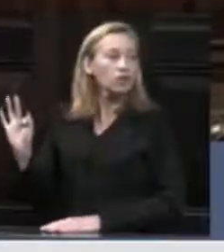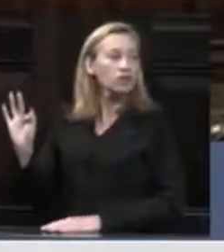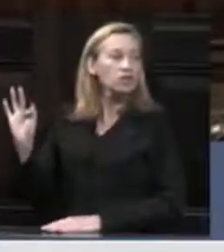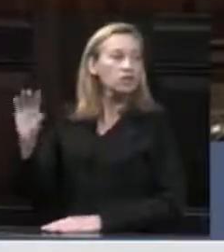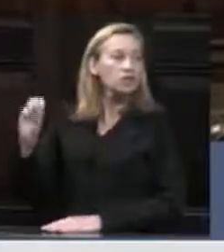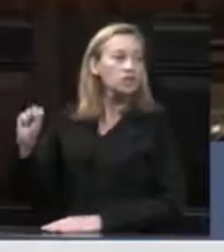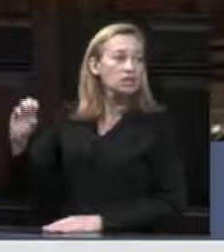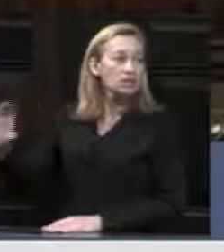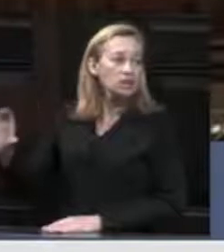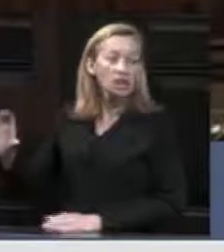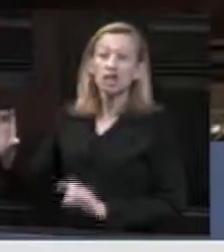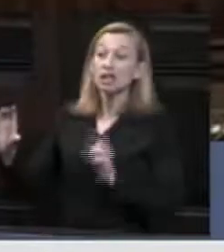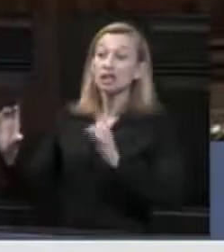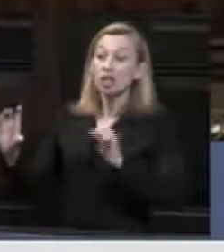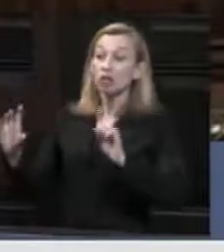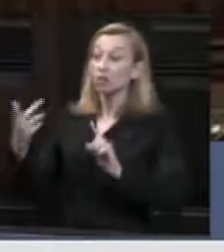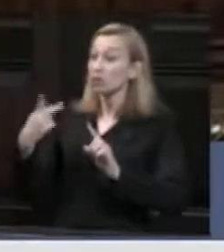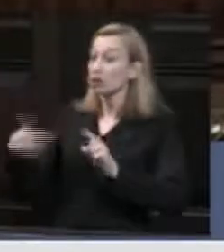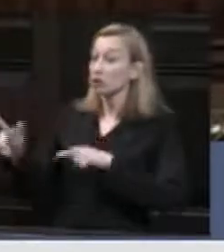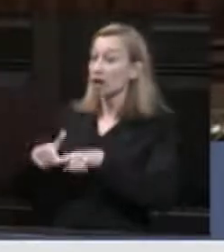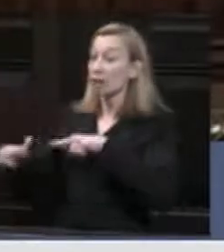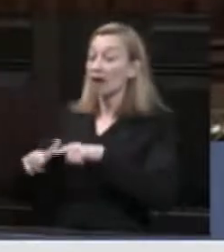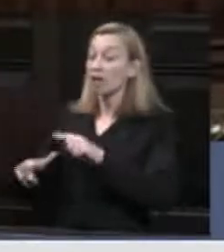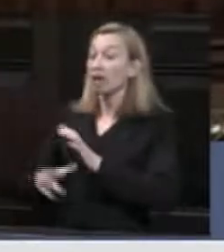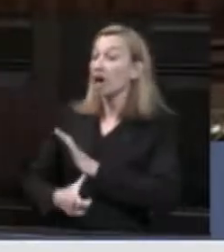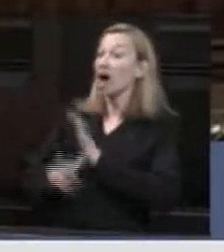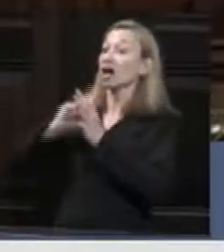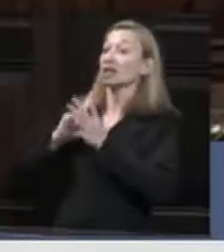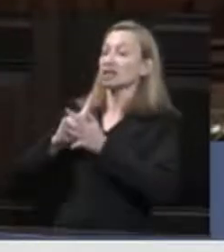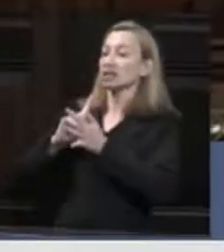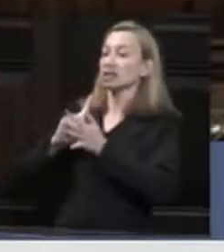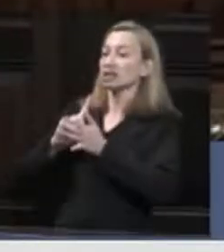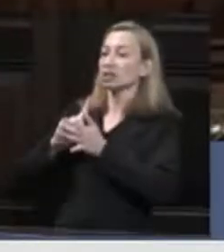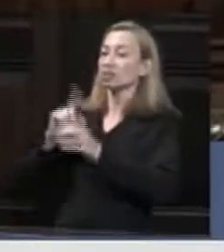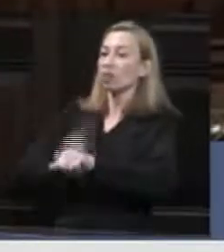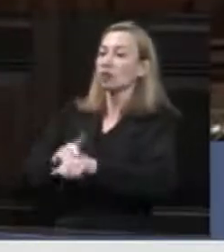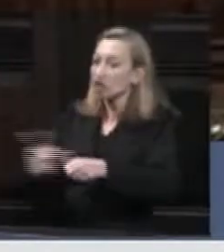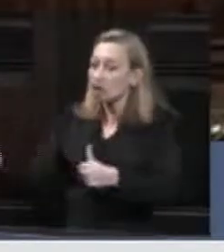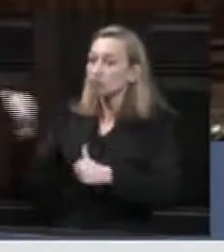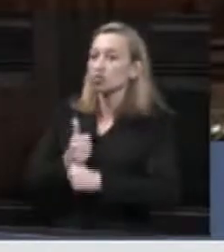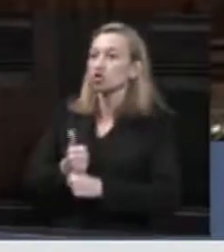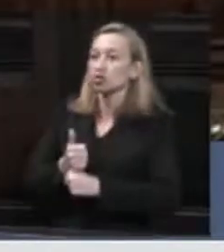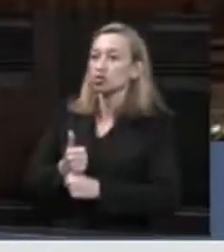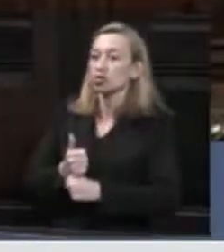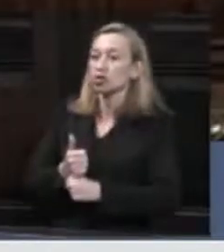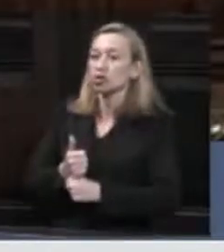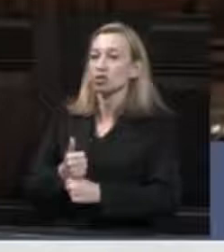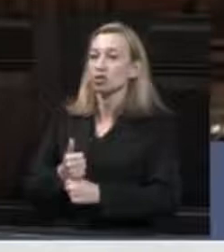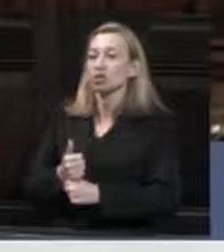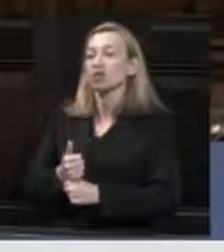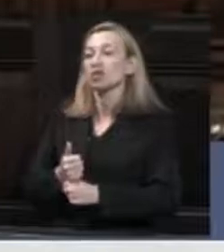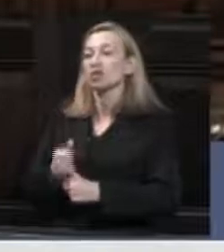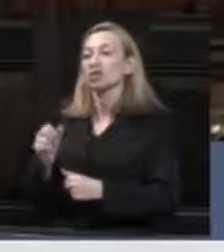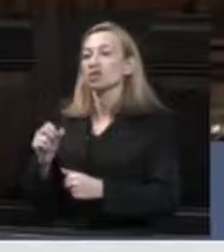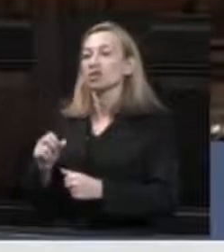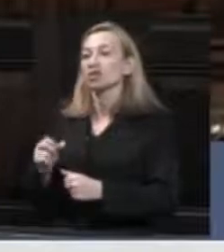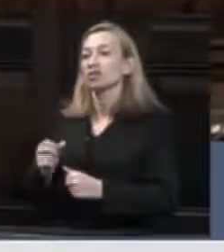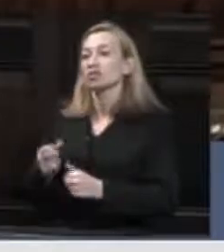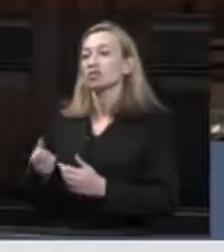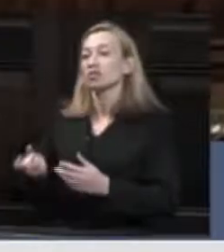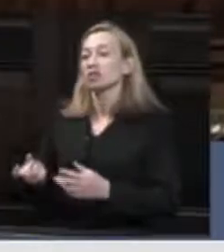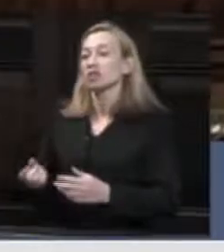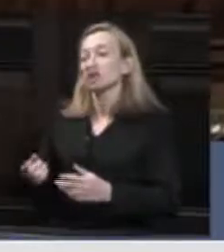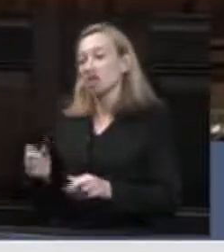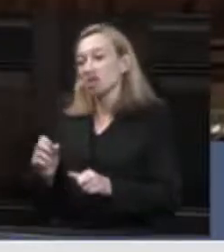gestão anterior à sua chegada à reitoria. Esta perseguição levou o reitor a dar cabo de sua